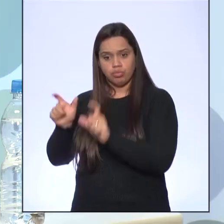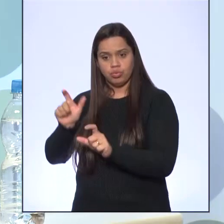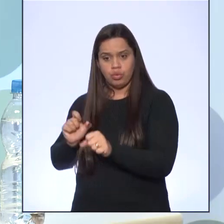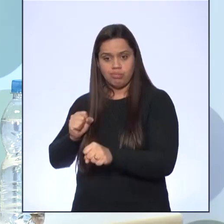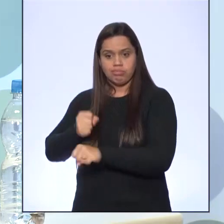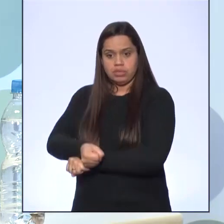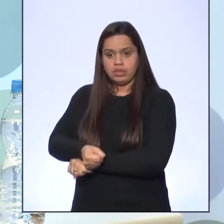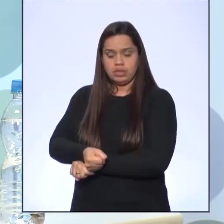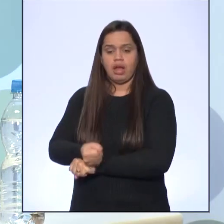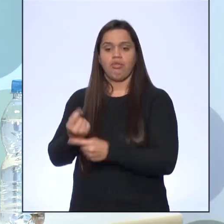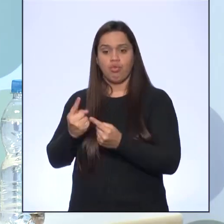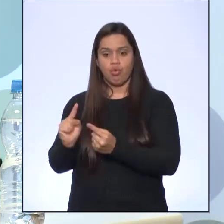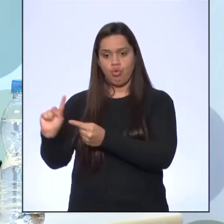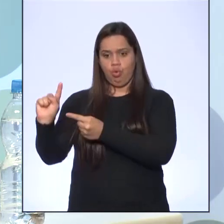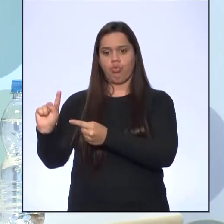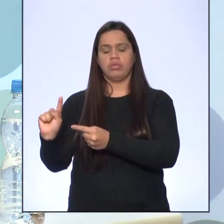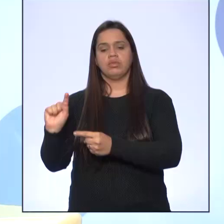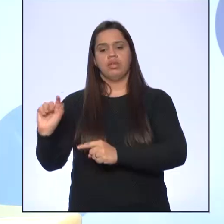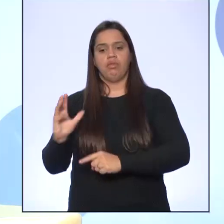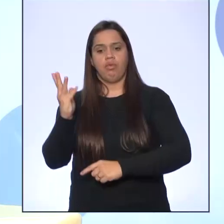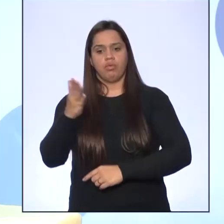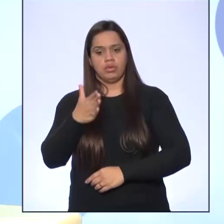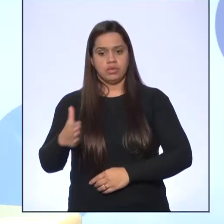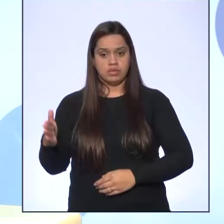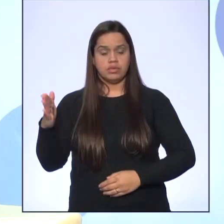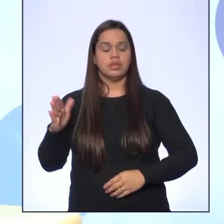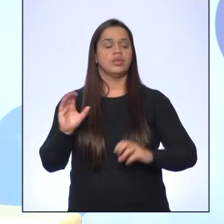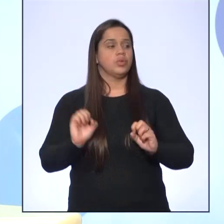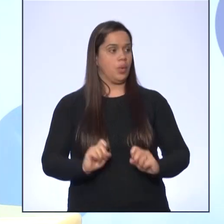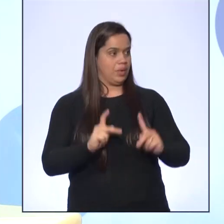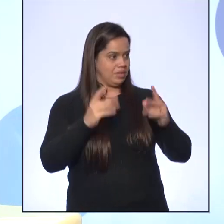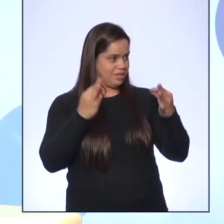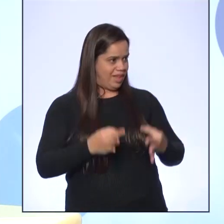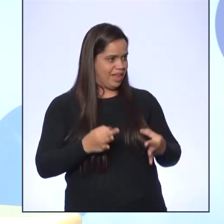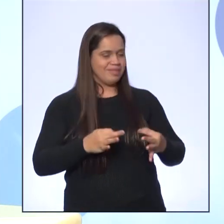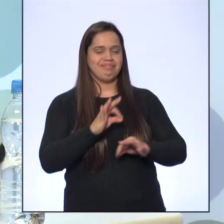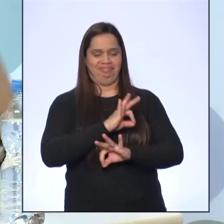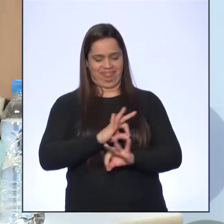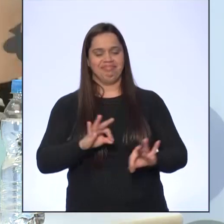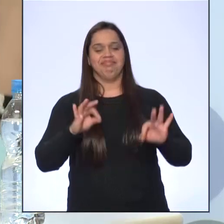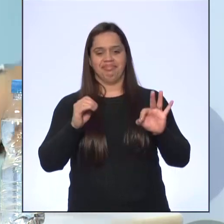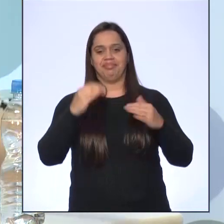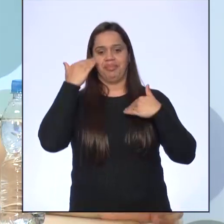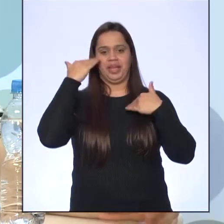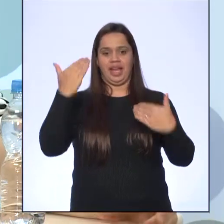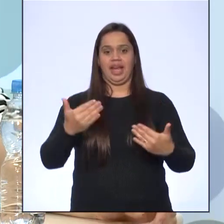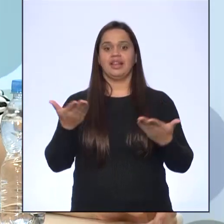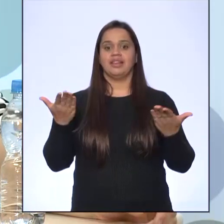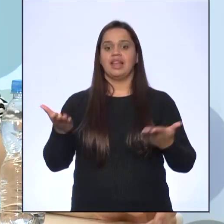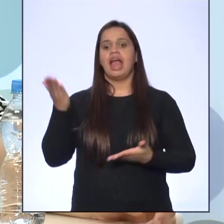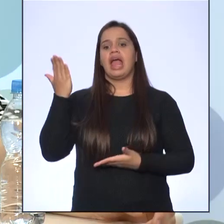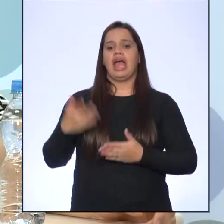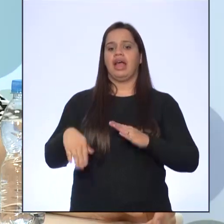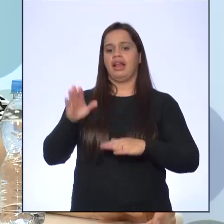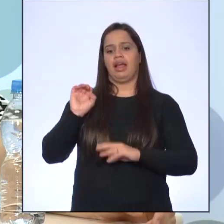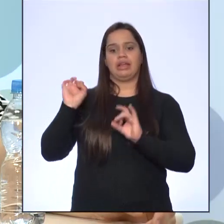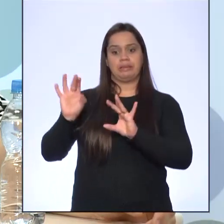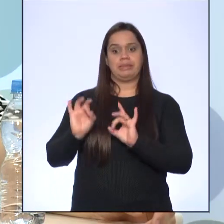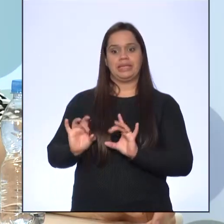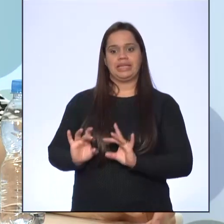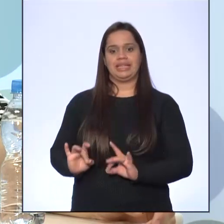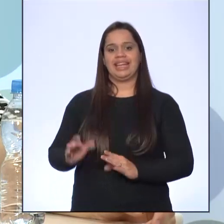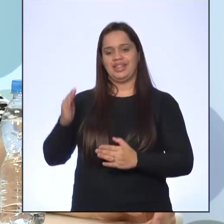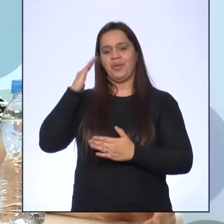Certo, Priscila? Errei alguma coisa? Tá certíssima, Paula. Obrigada, Priscila. Priscila é mais especialista nisso, então confio